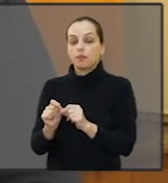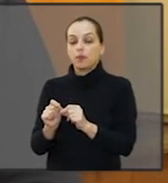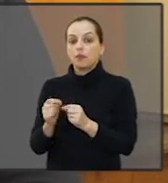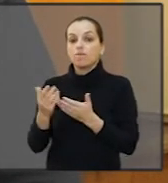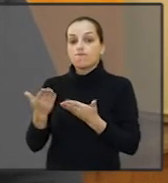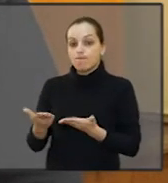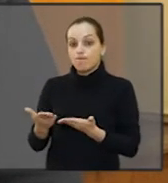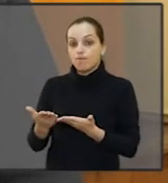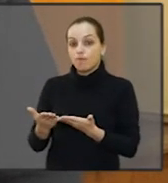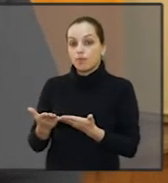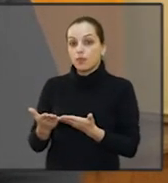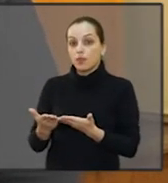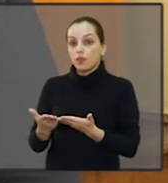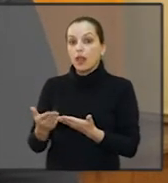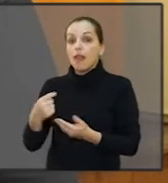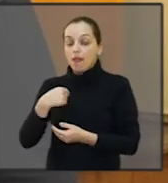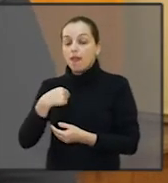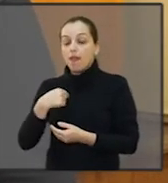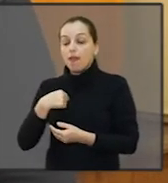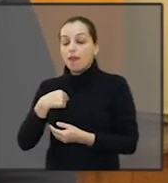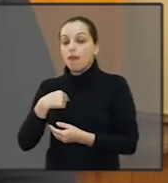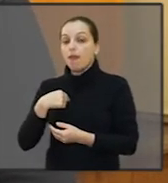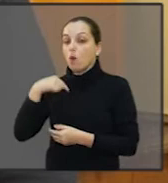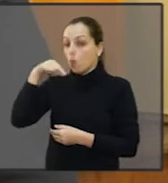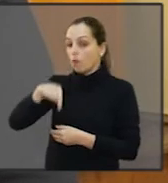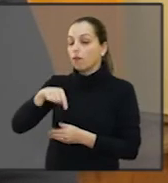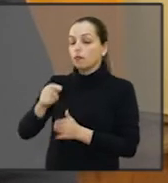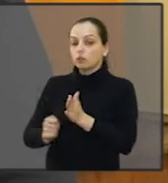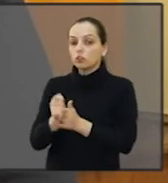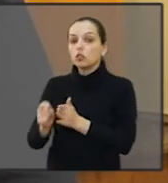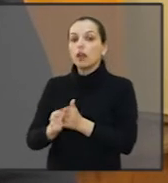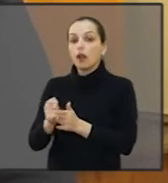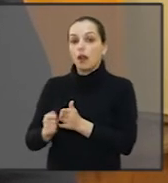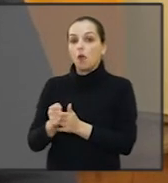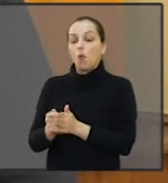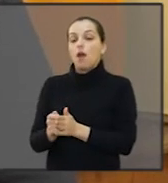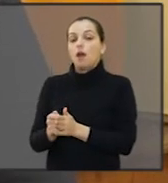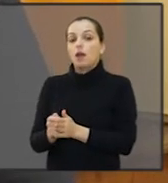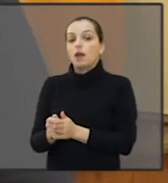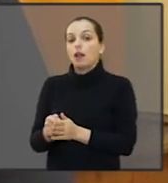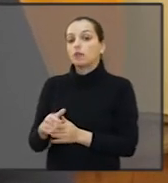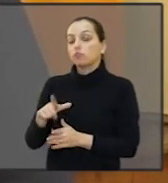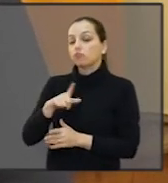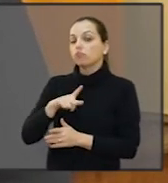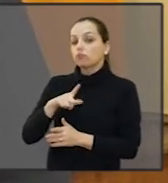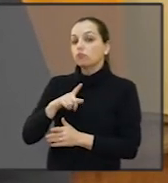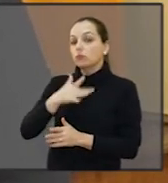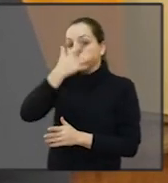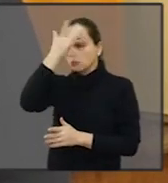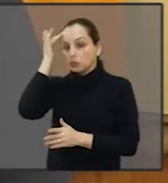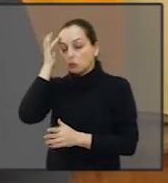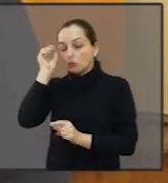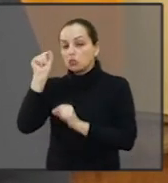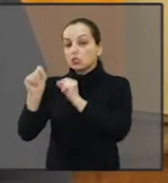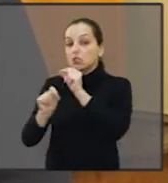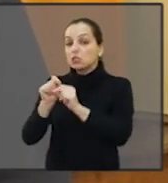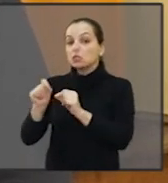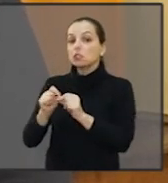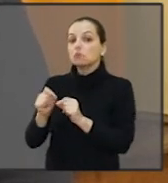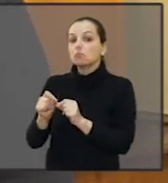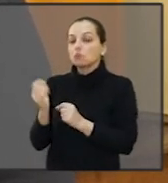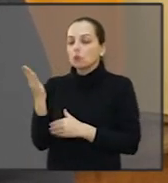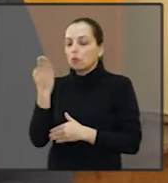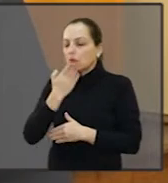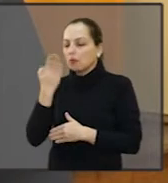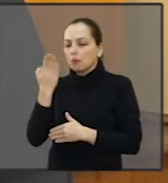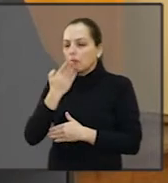acho que todo mundo fala, né? Santo de casa não faz milagre, né? Então eu acho assim que aqui em Araraquara, muitas vezes